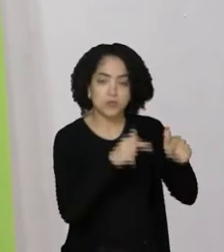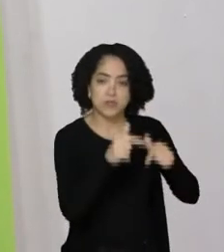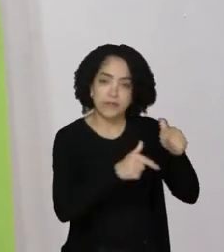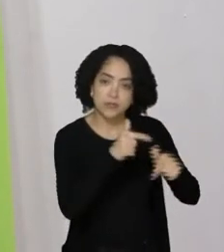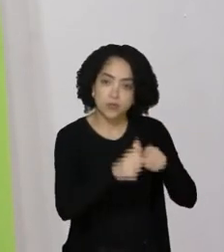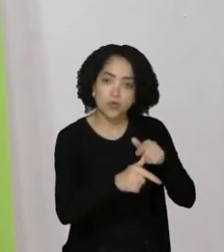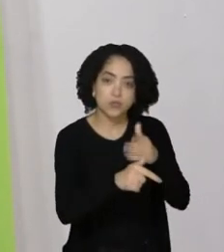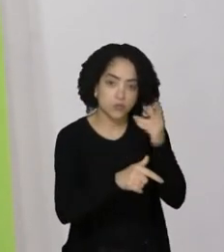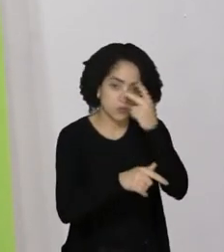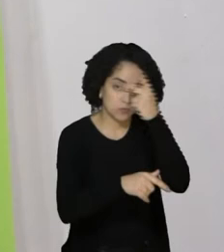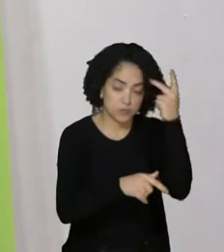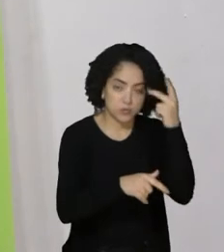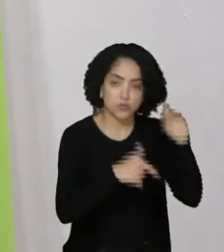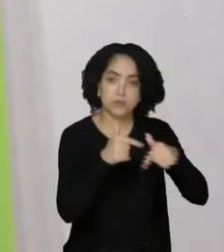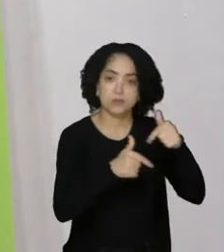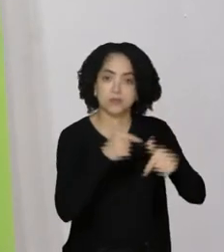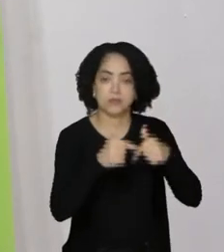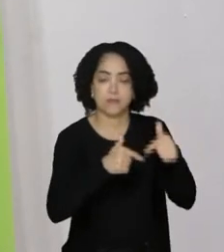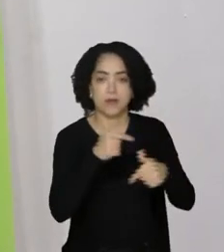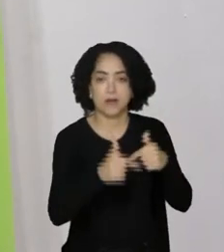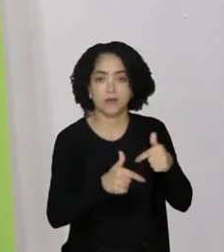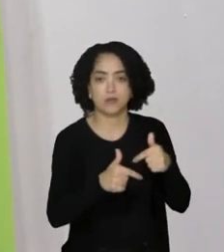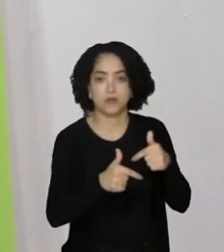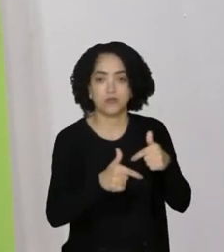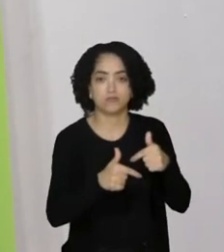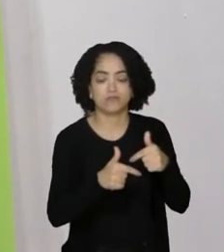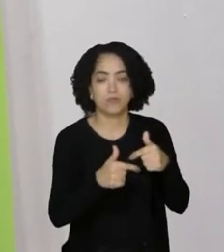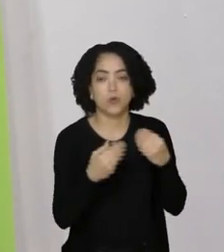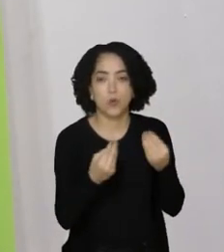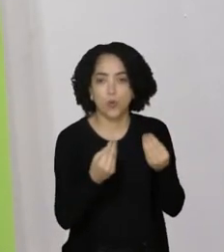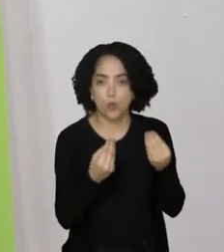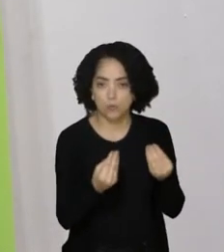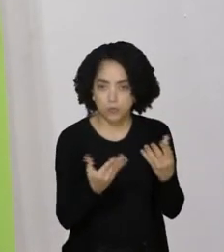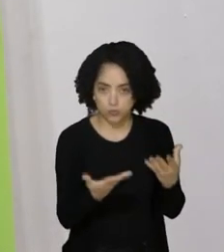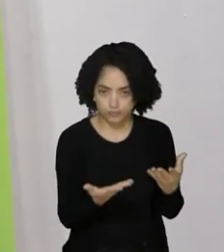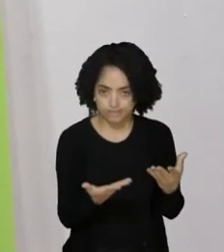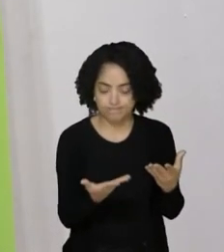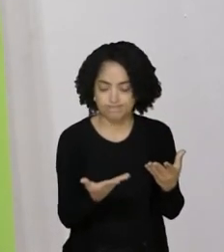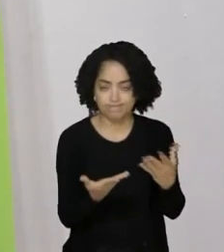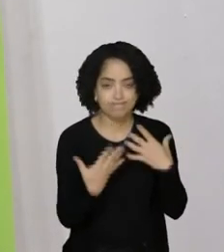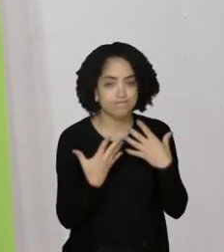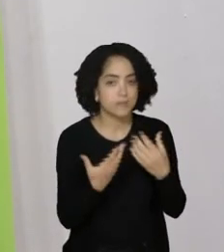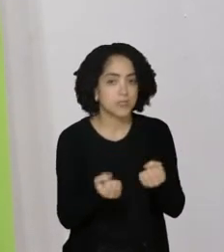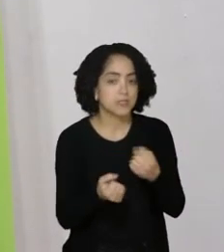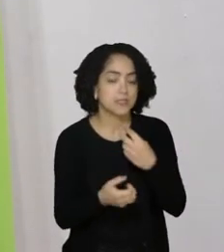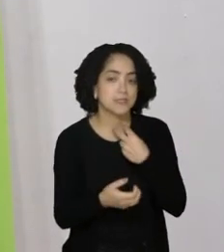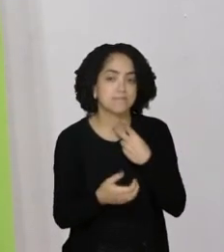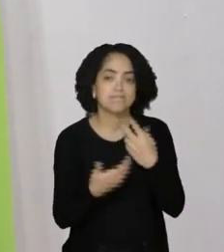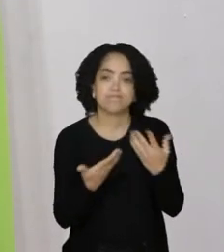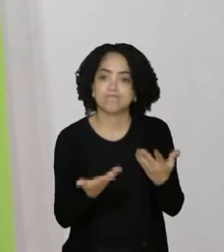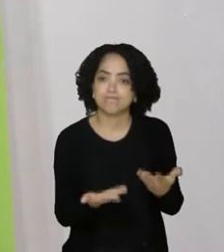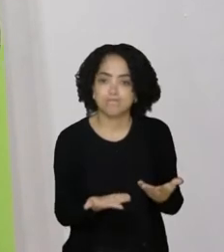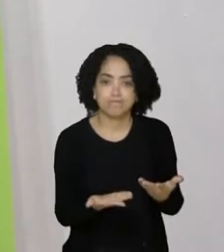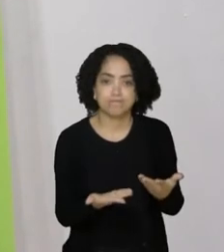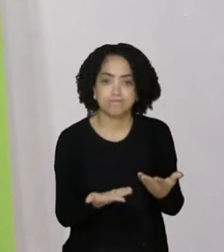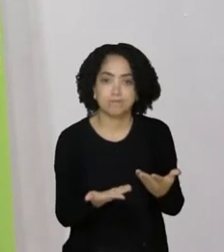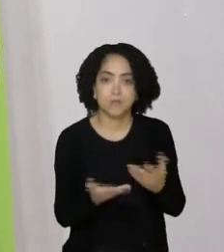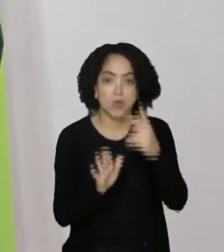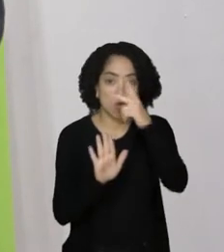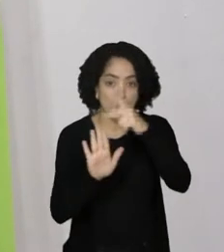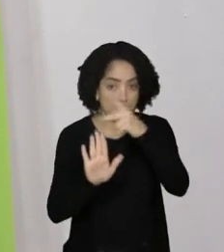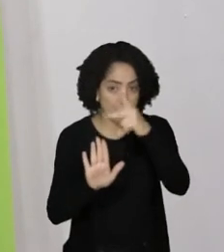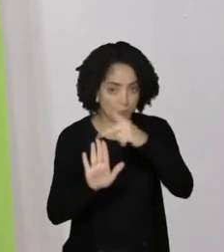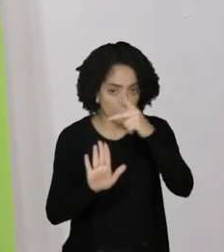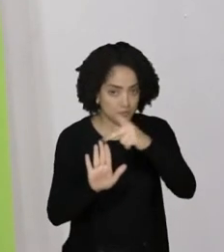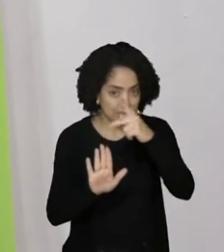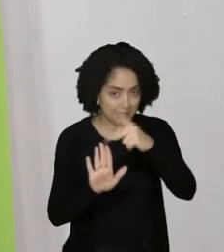trabalham um absurdo uma coisa inaceitável uma portaria da Diretoria da